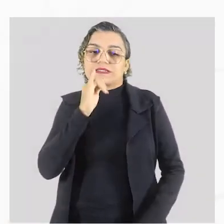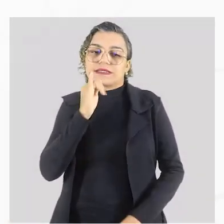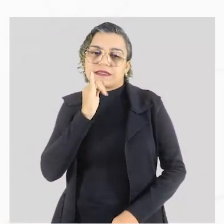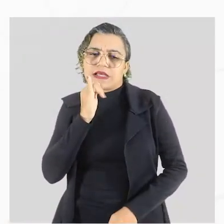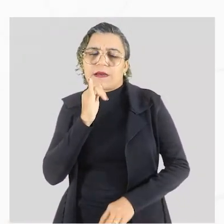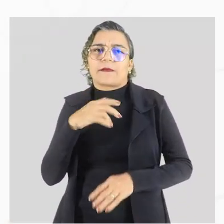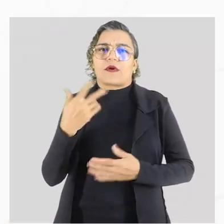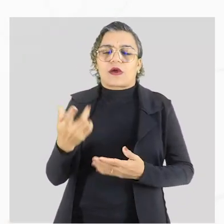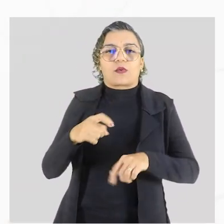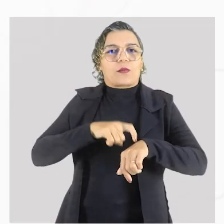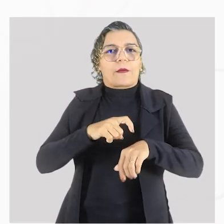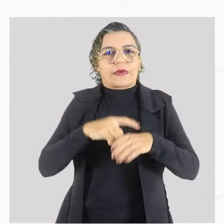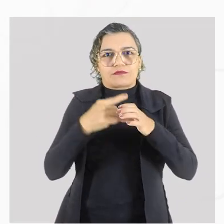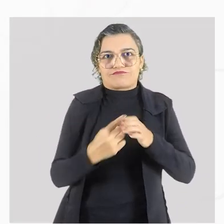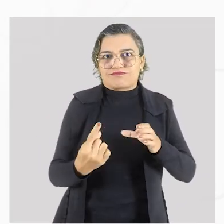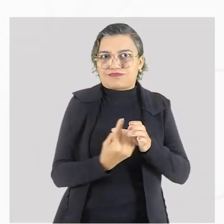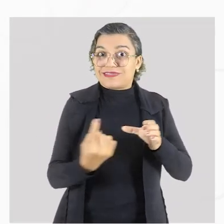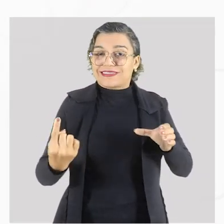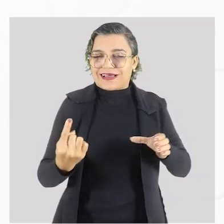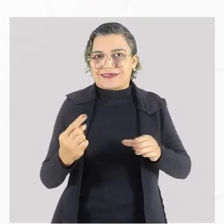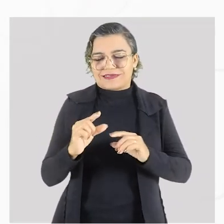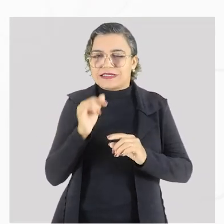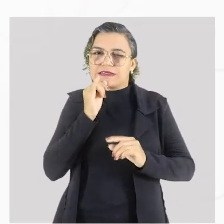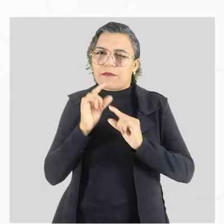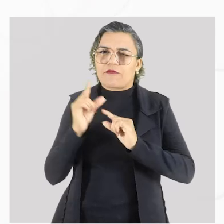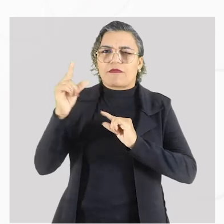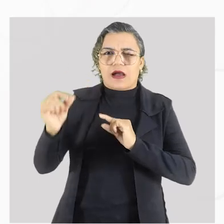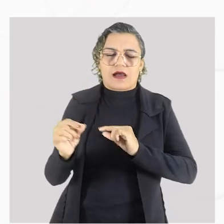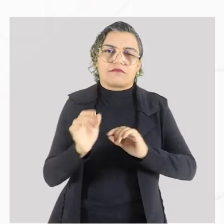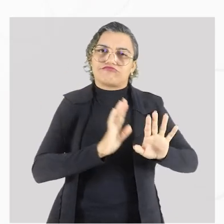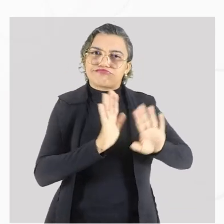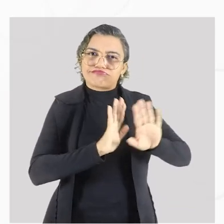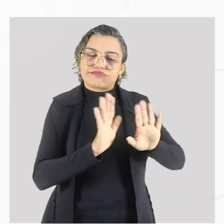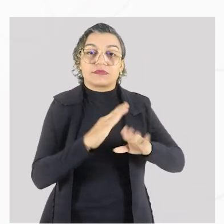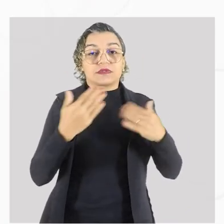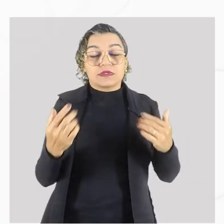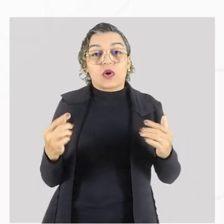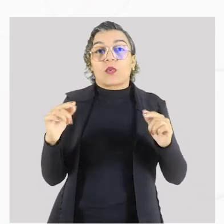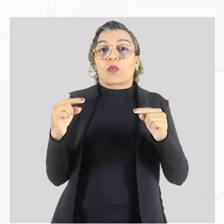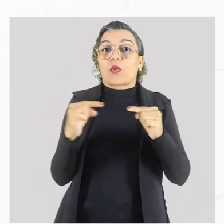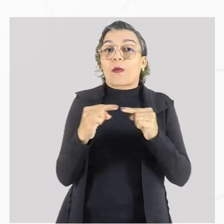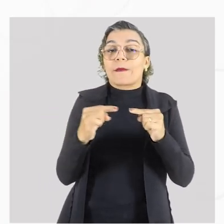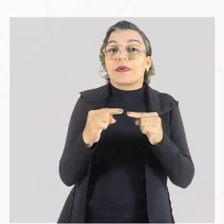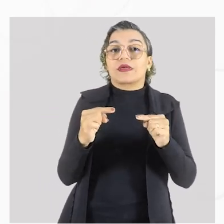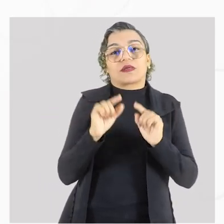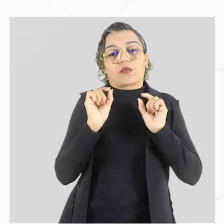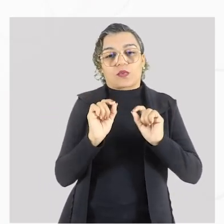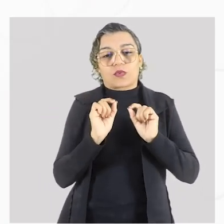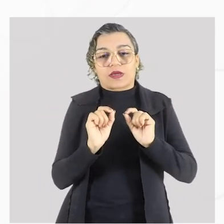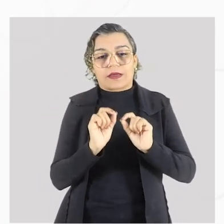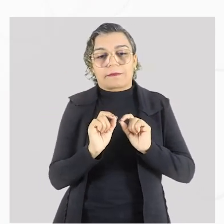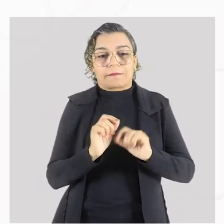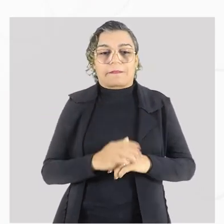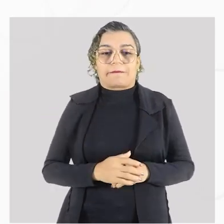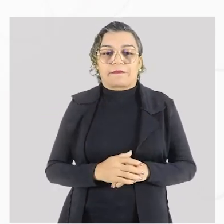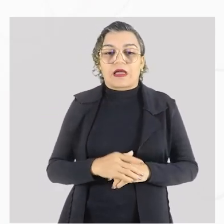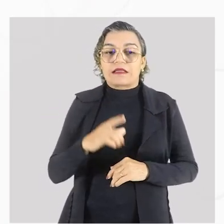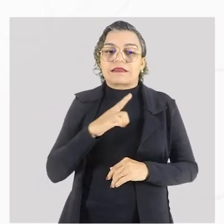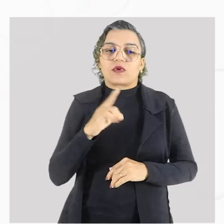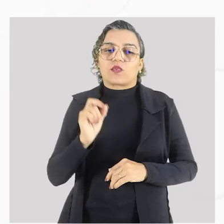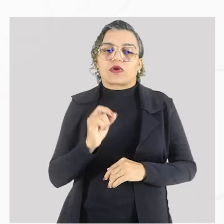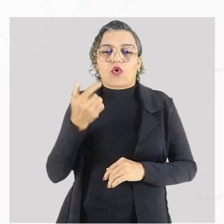você vai se despedir de alguém. A gente normalmente associa despedida com goodbye. Mas tem outros